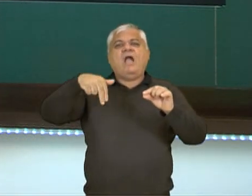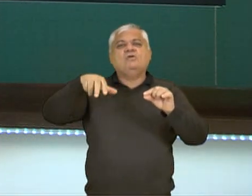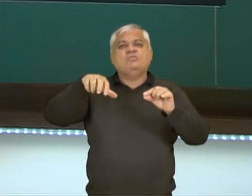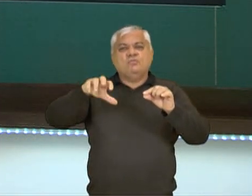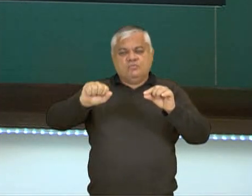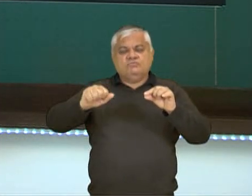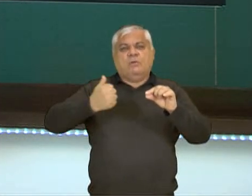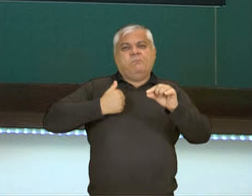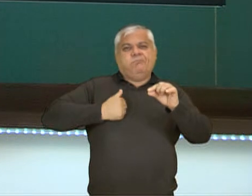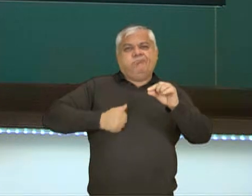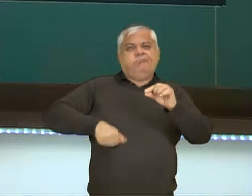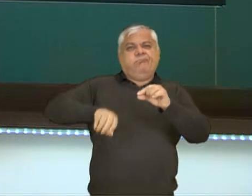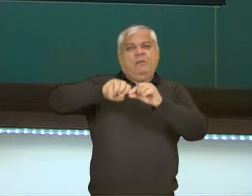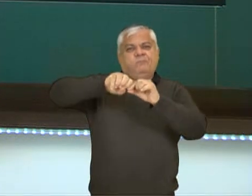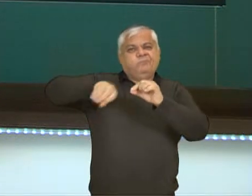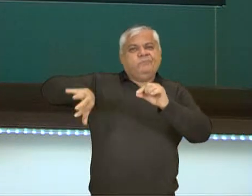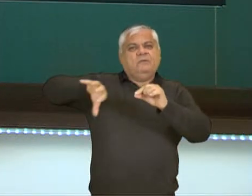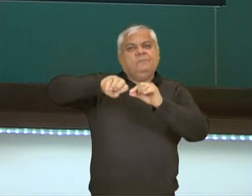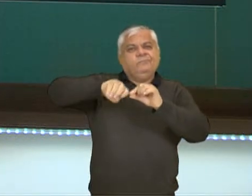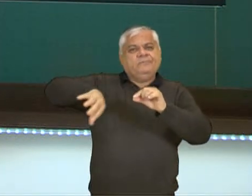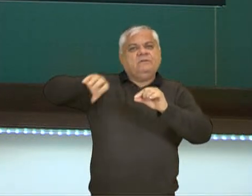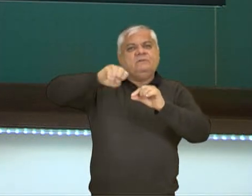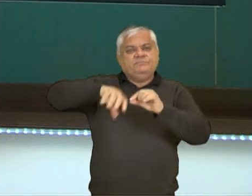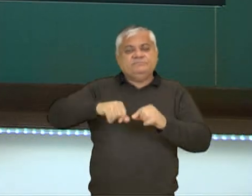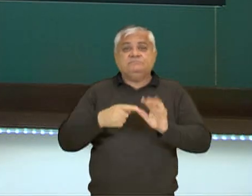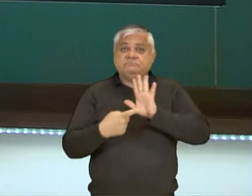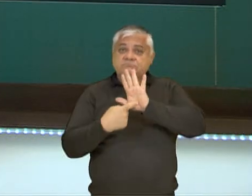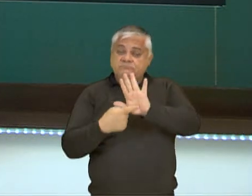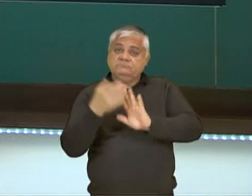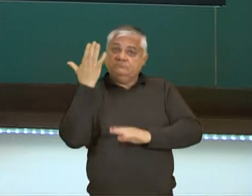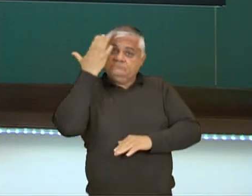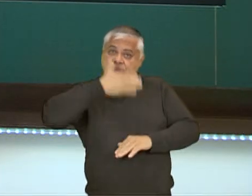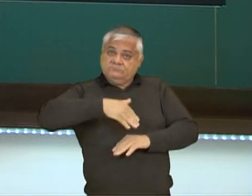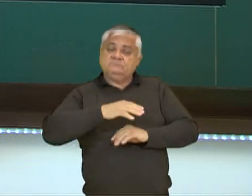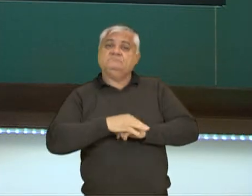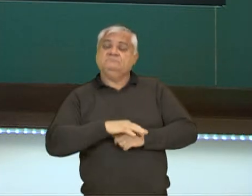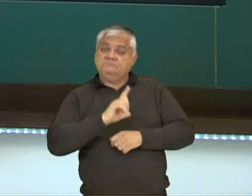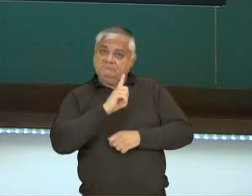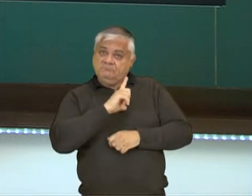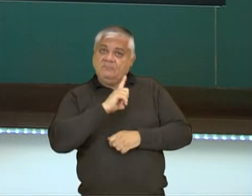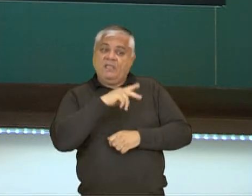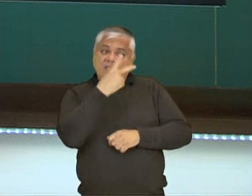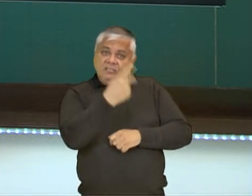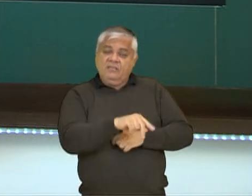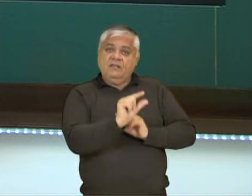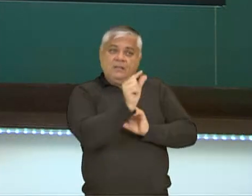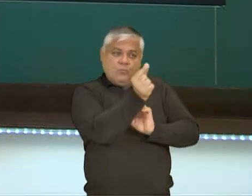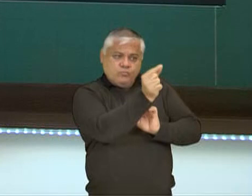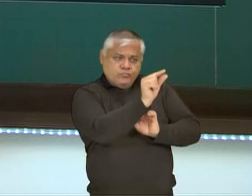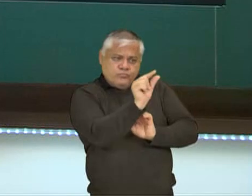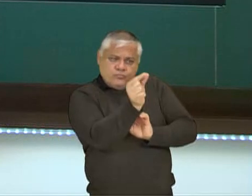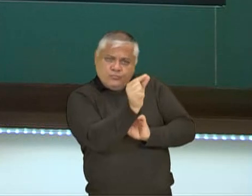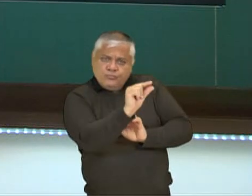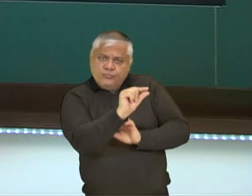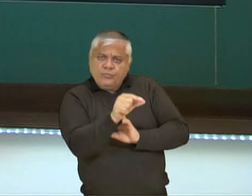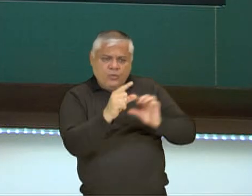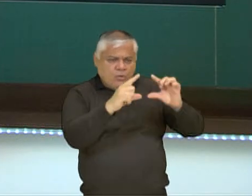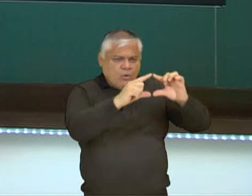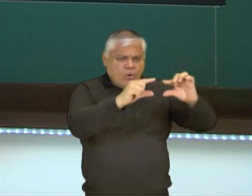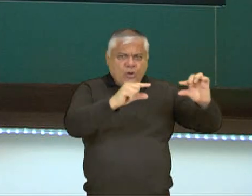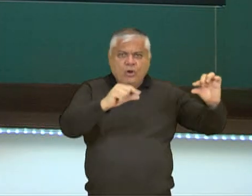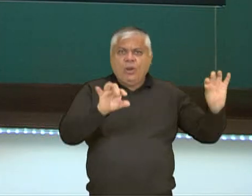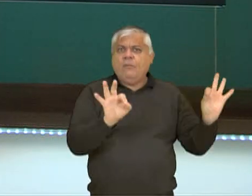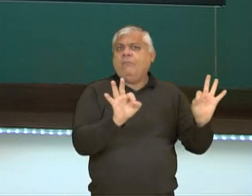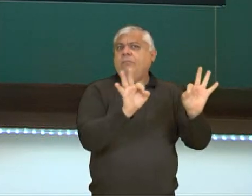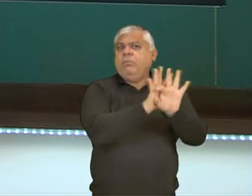Portanto, apresentando para nós aqui constatarmos, né, esse tubo digestório, esse tubo digestivo que é